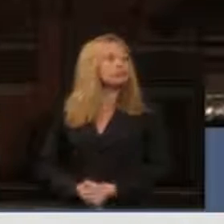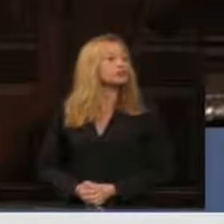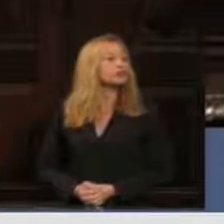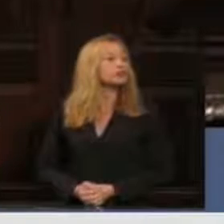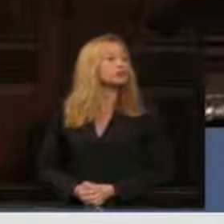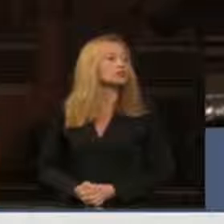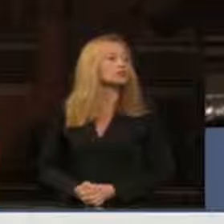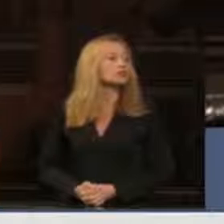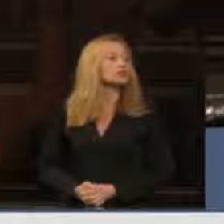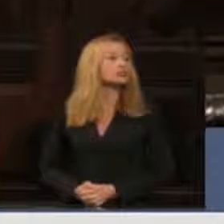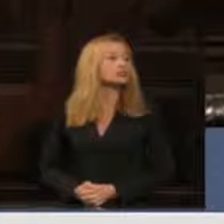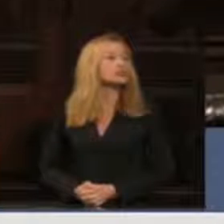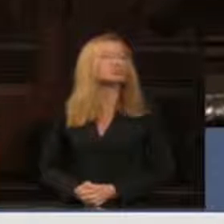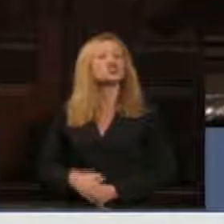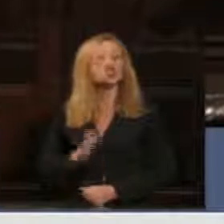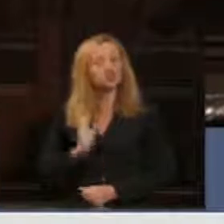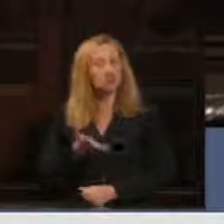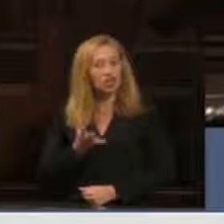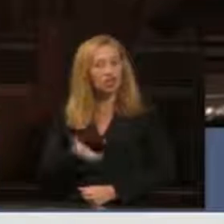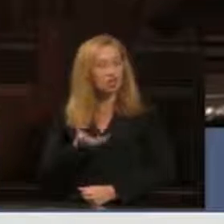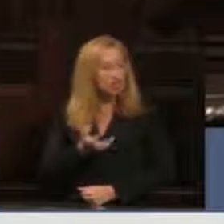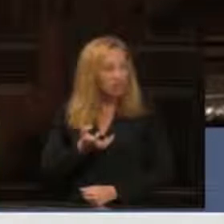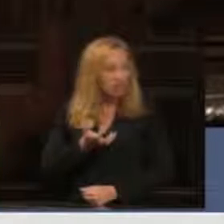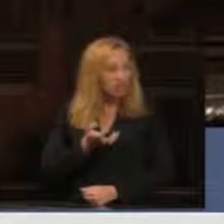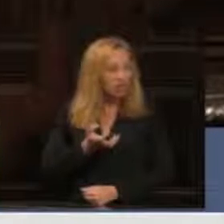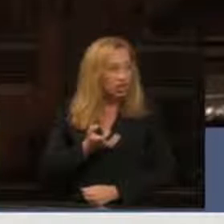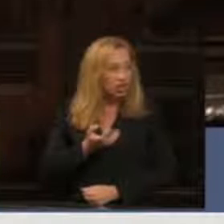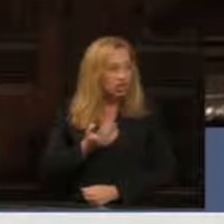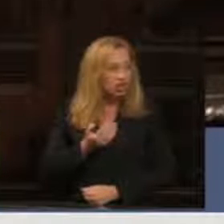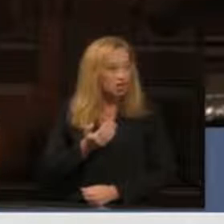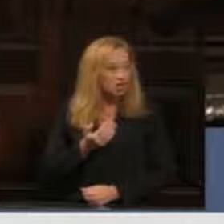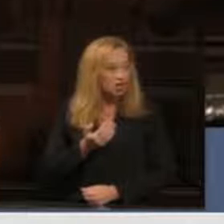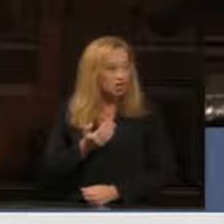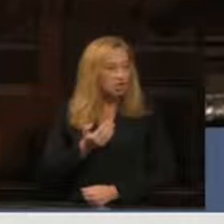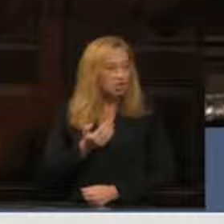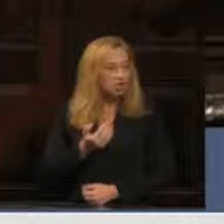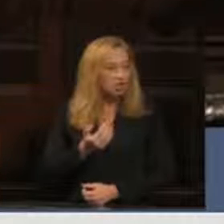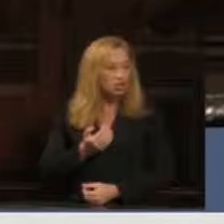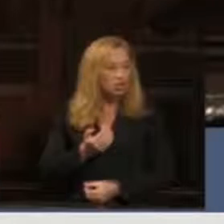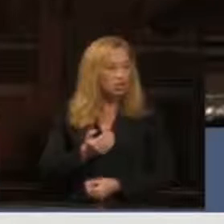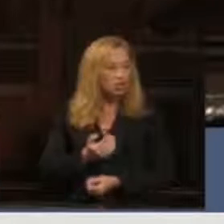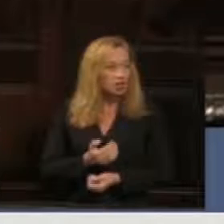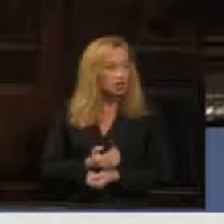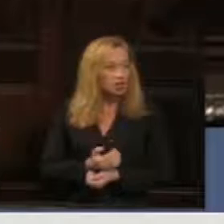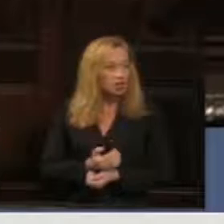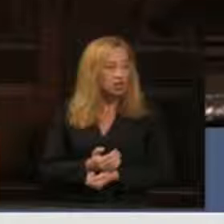propositadamente já quer desestruturar a SEDAI,